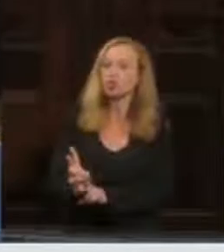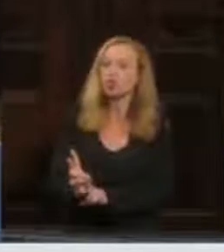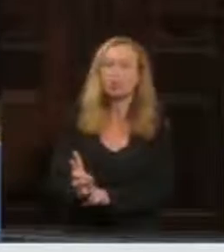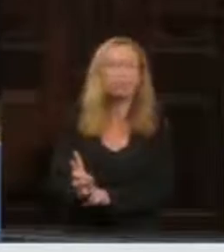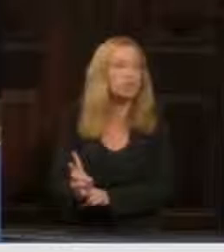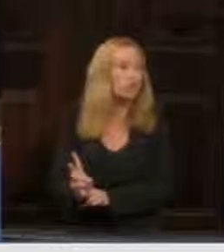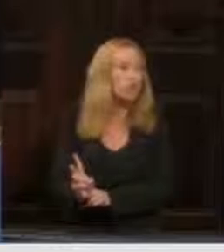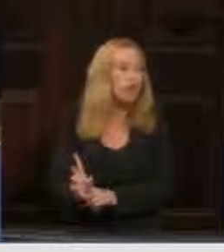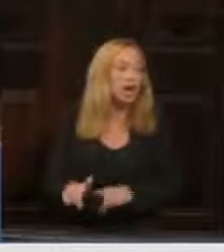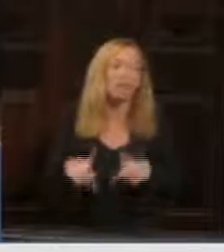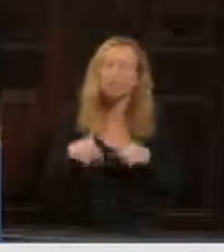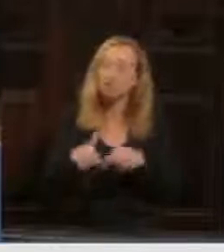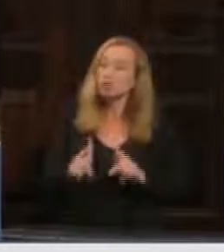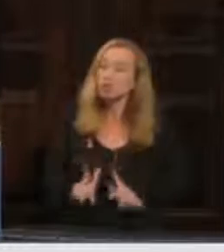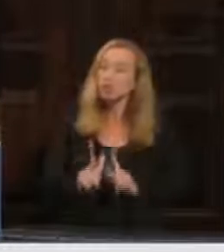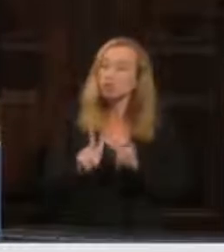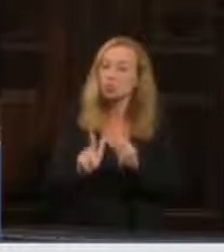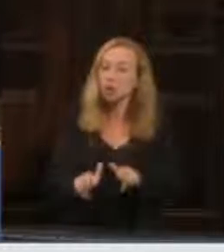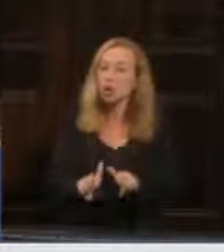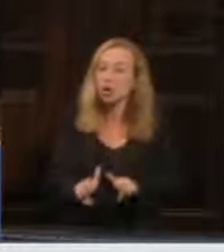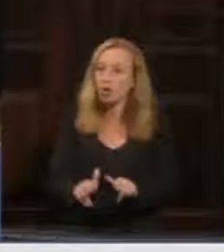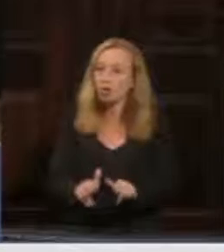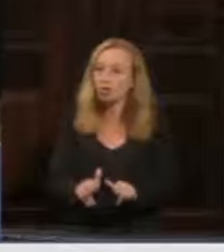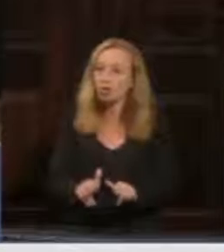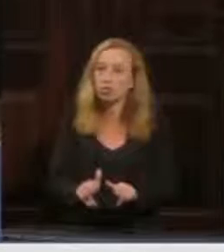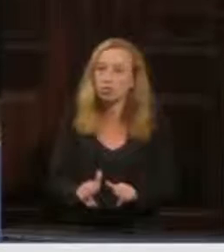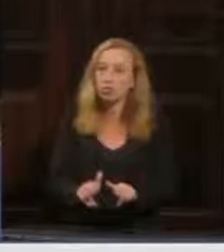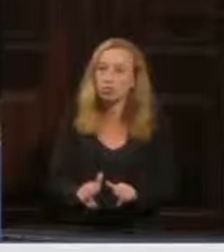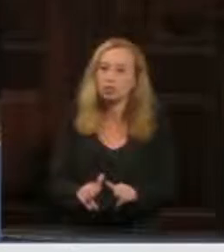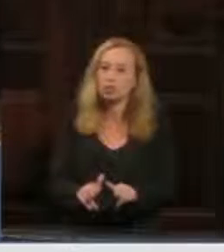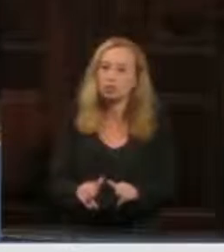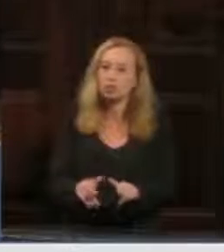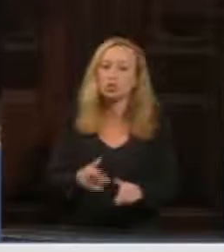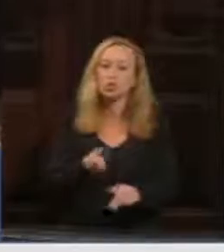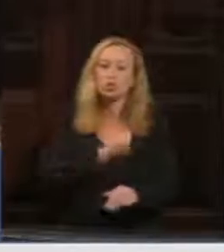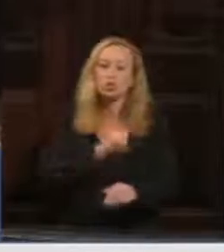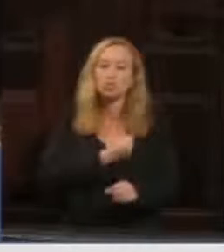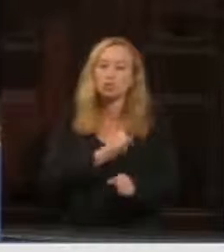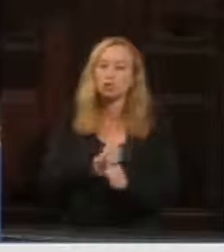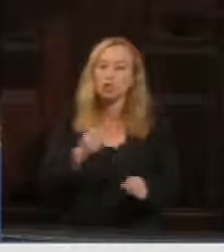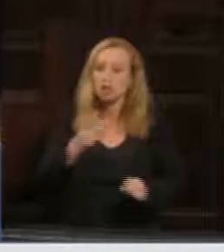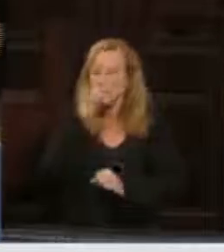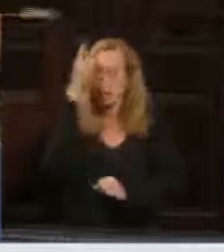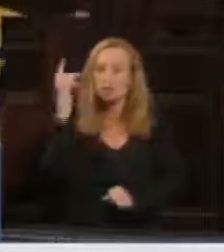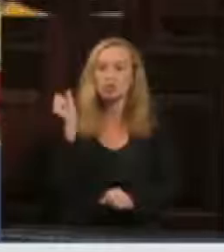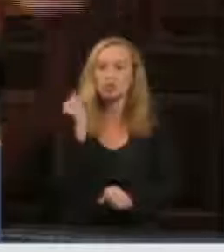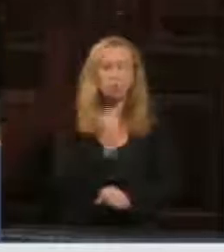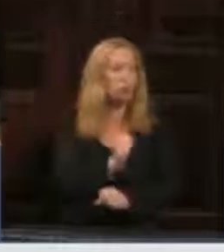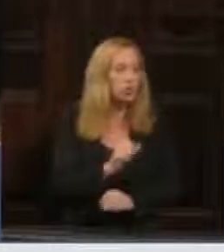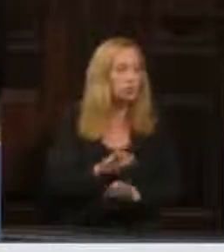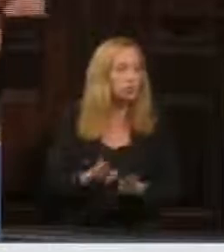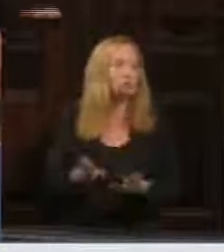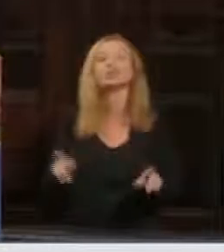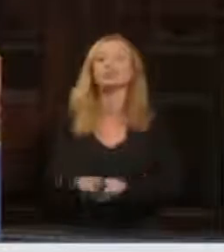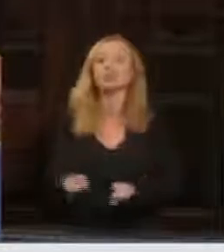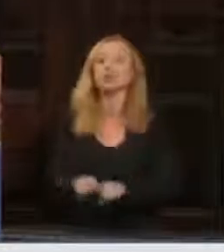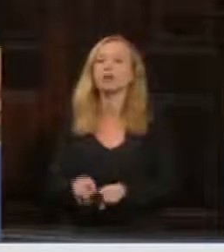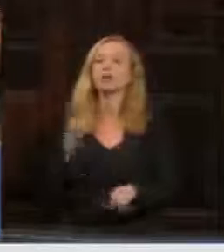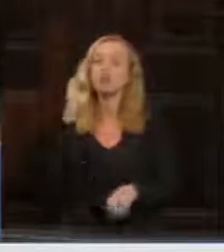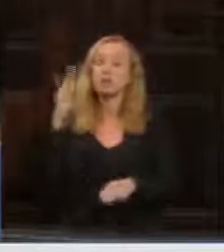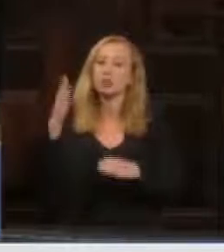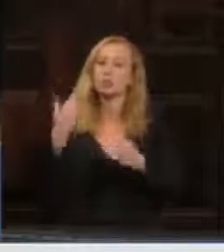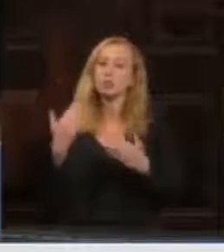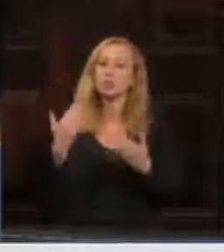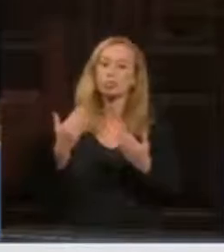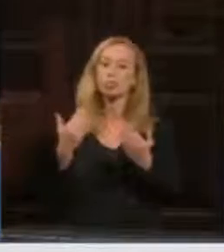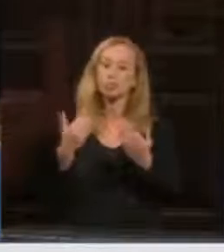superando o nível de letalidade policial que temos no Rio de Janeiro. Diante disso, senhor presidente, apresentamos algumas